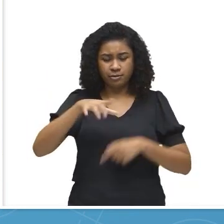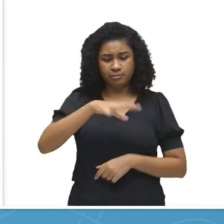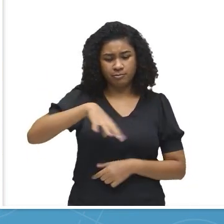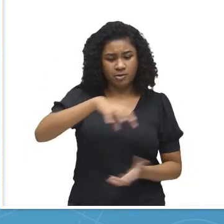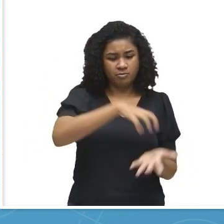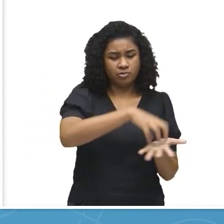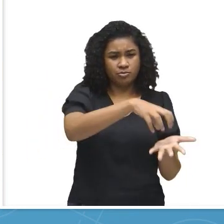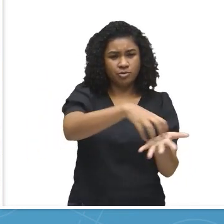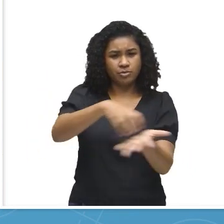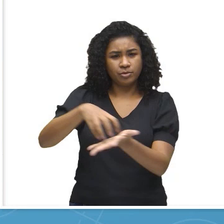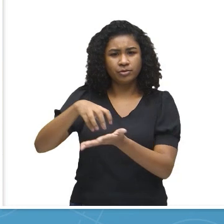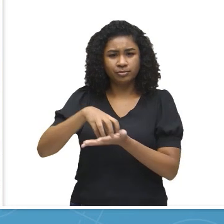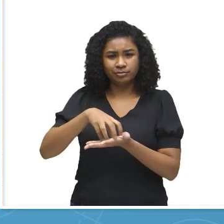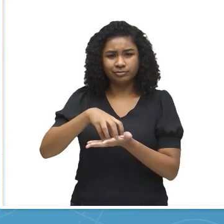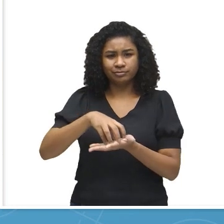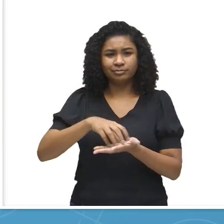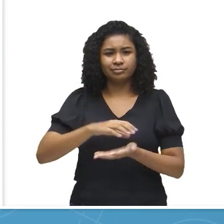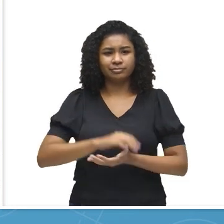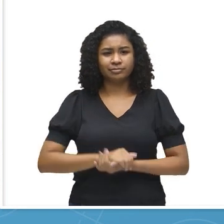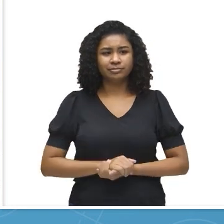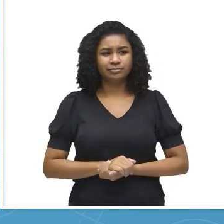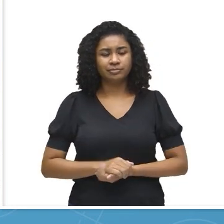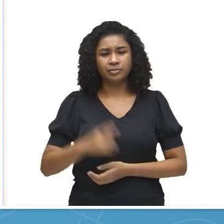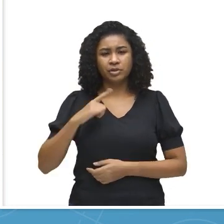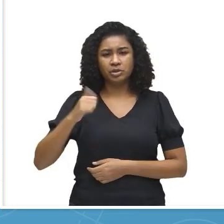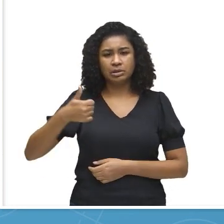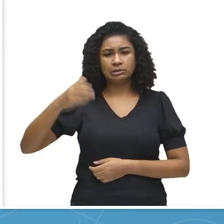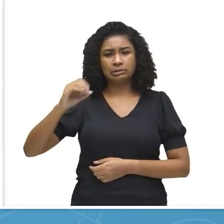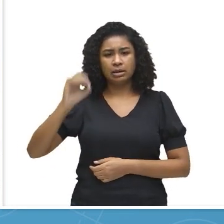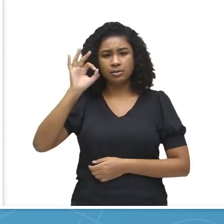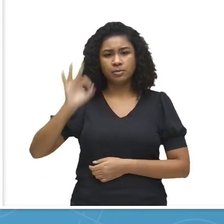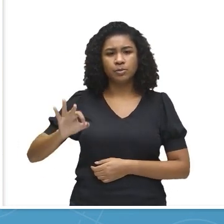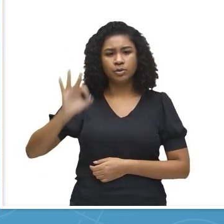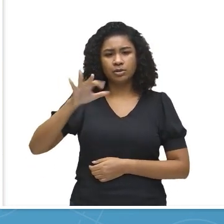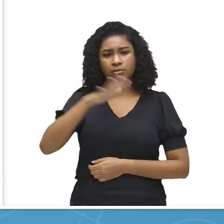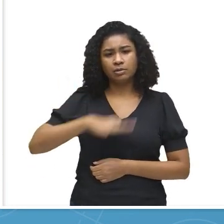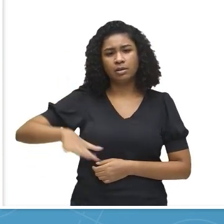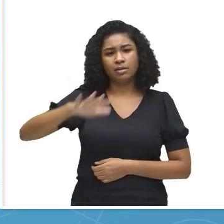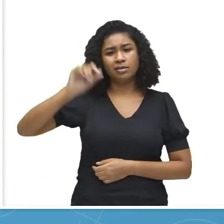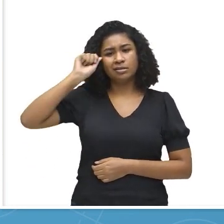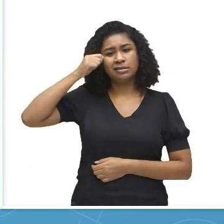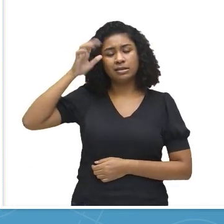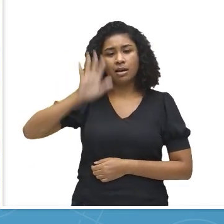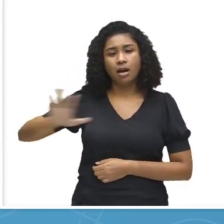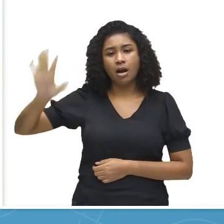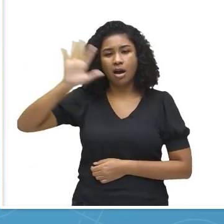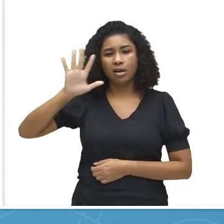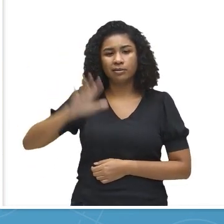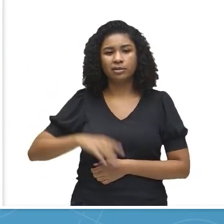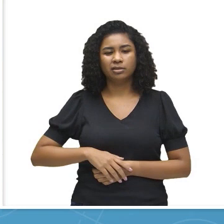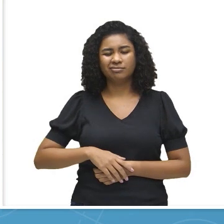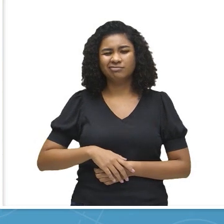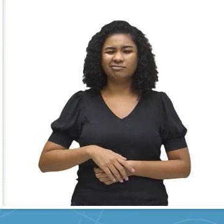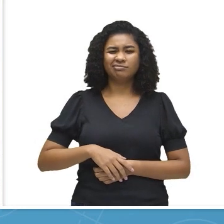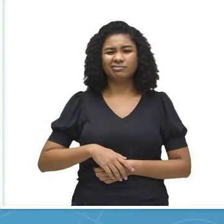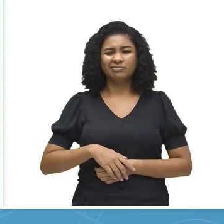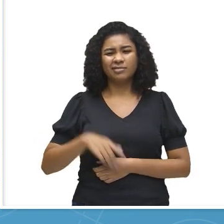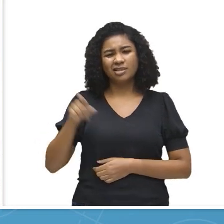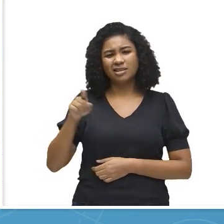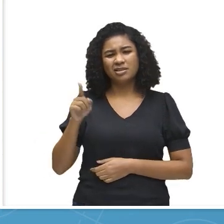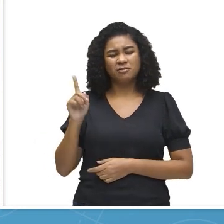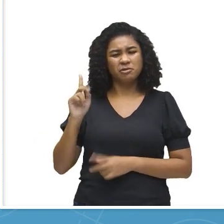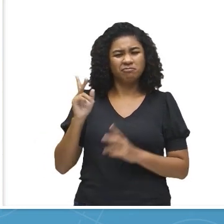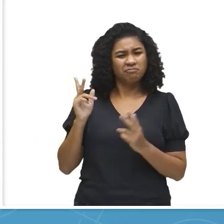a 10% de todo o território africano. Essa alternativa a gente sabe que não foi basicamente assim que aconteceu. Letra